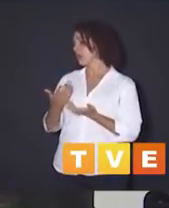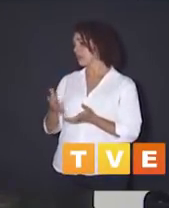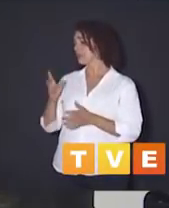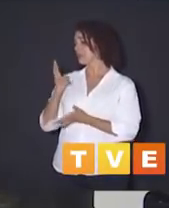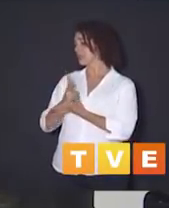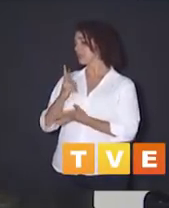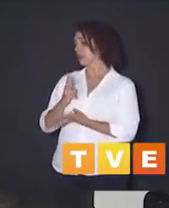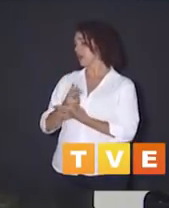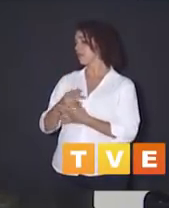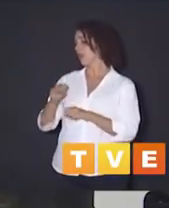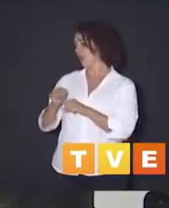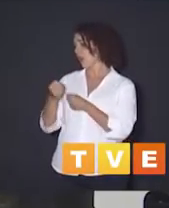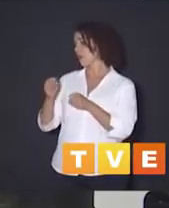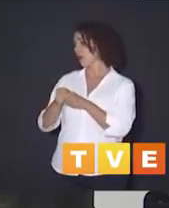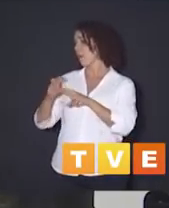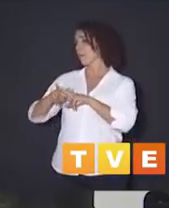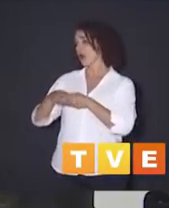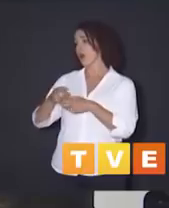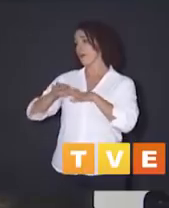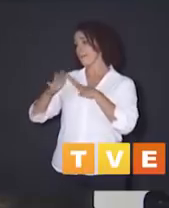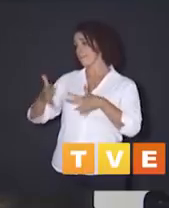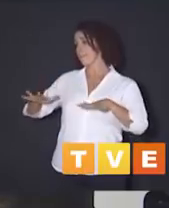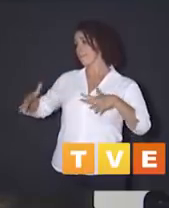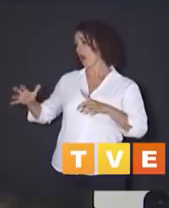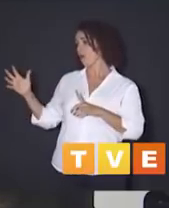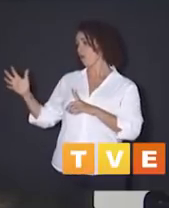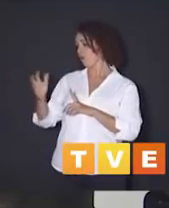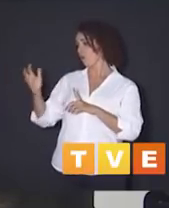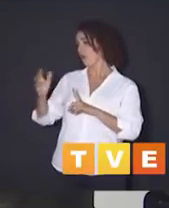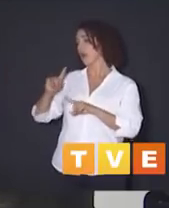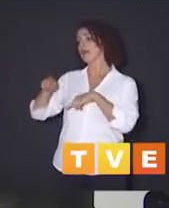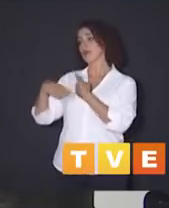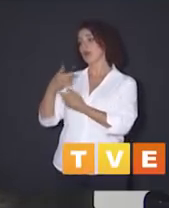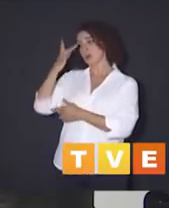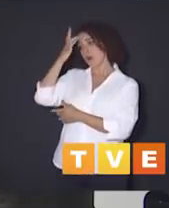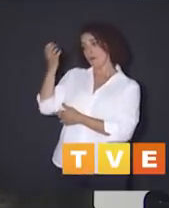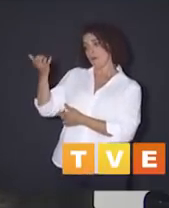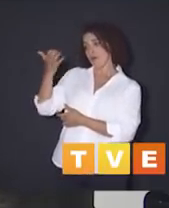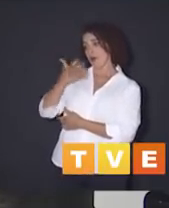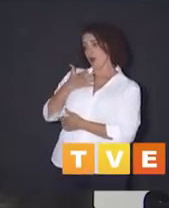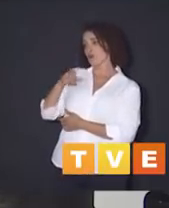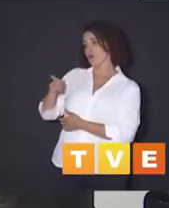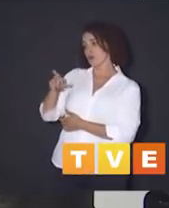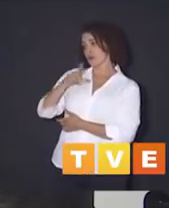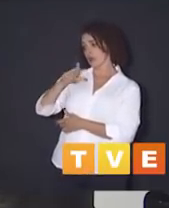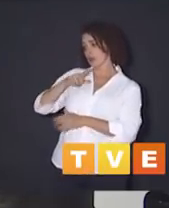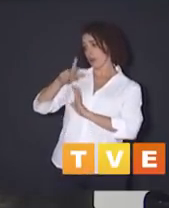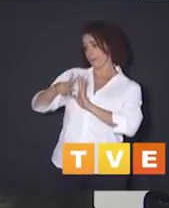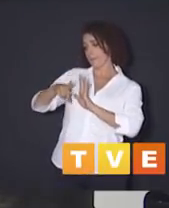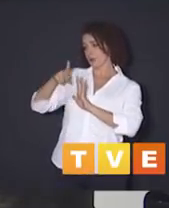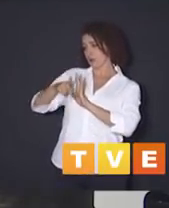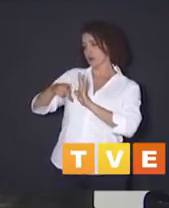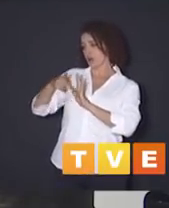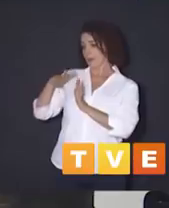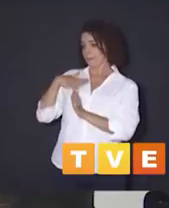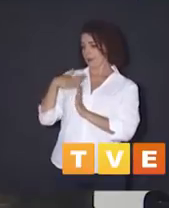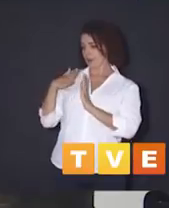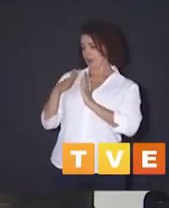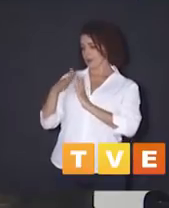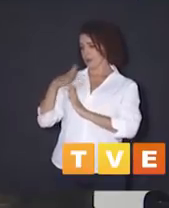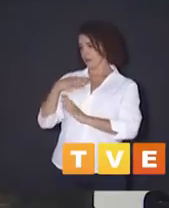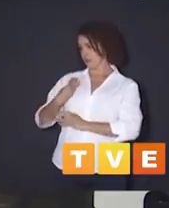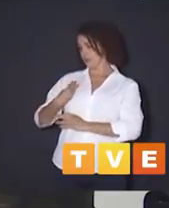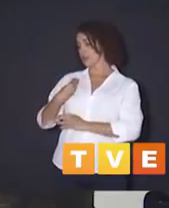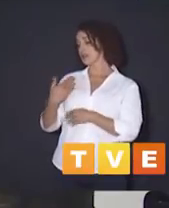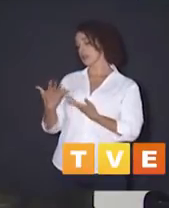da maresia mas quando eu sou com a sorte esse projeto sair da caixa nos minha casa minha vida eu quero colocar à disposição